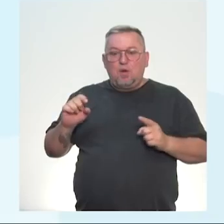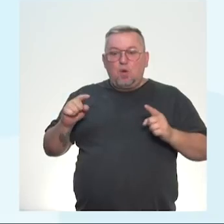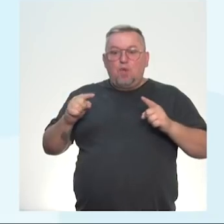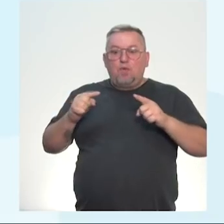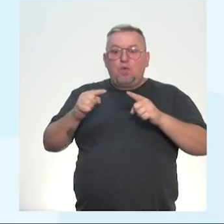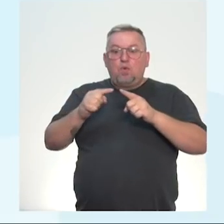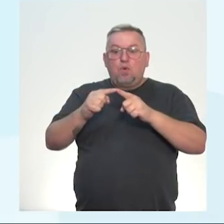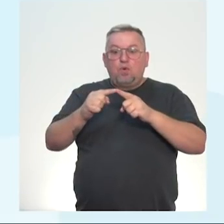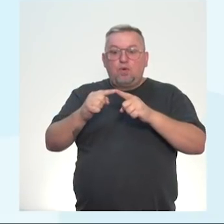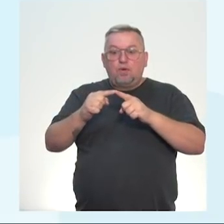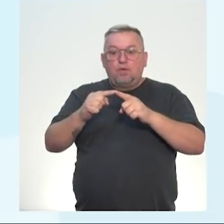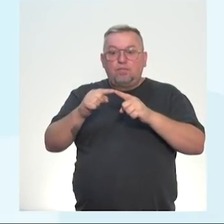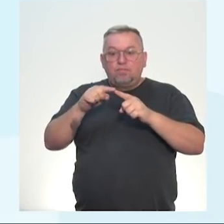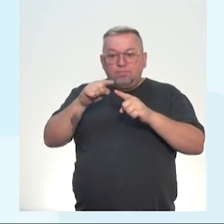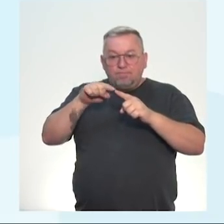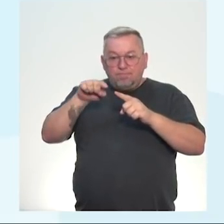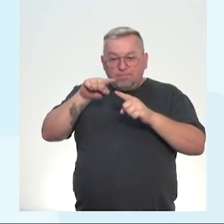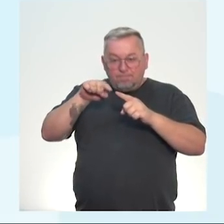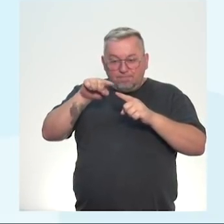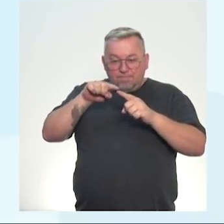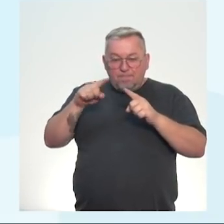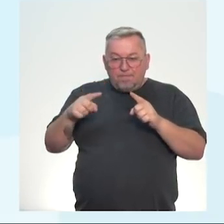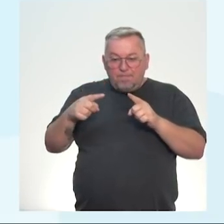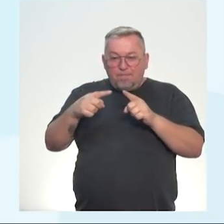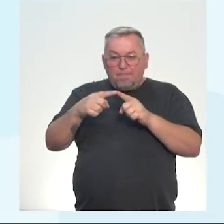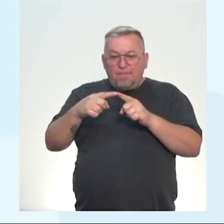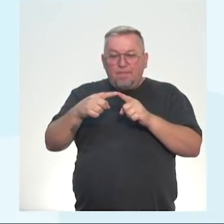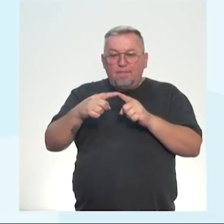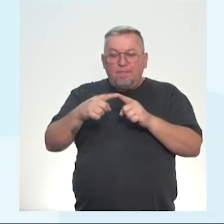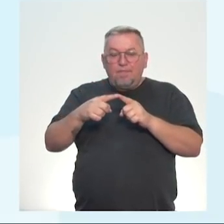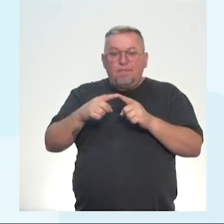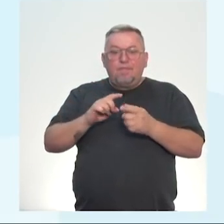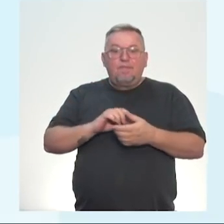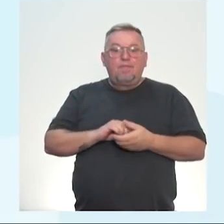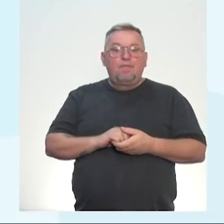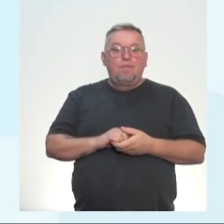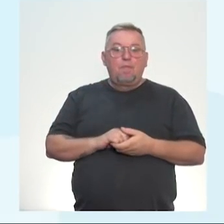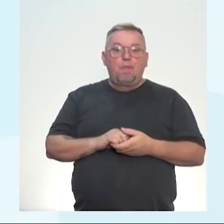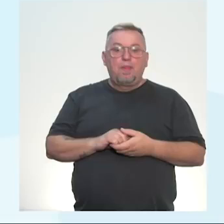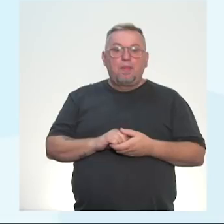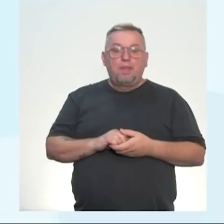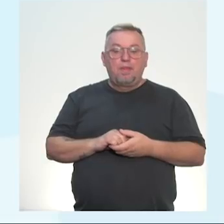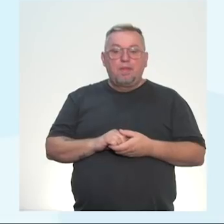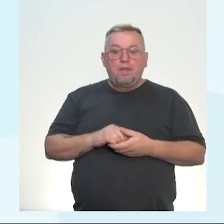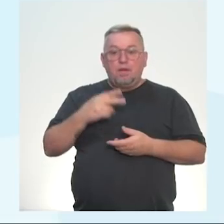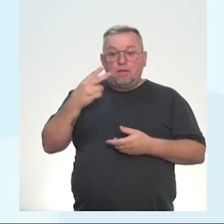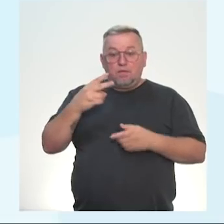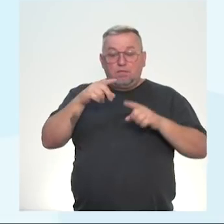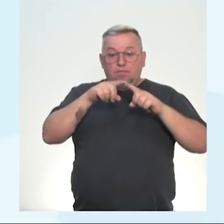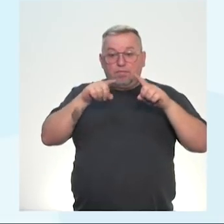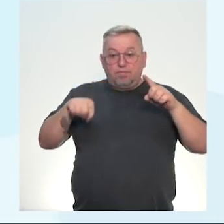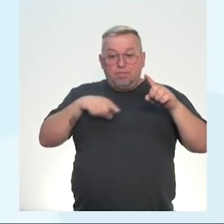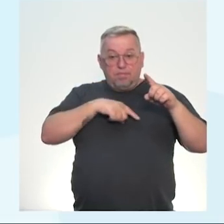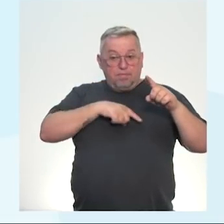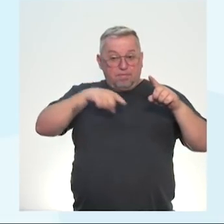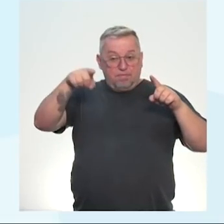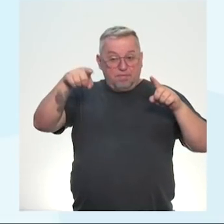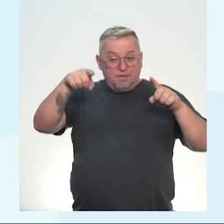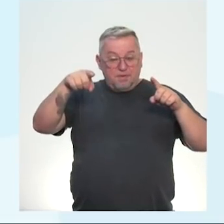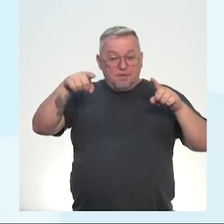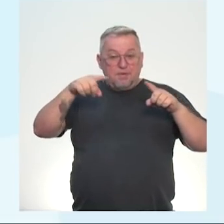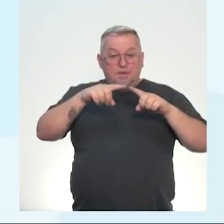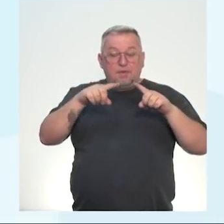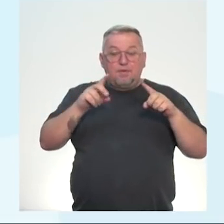encontro, né, desses lados, eu chamo de vértice. as duas diagonais. Então, eu